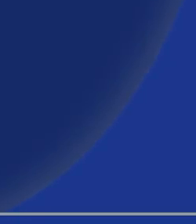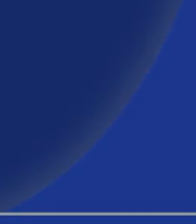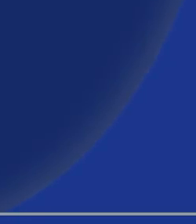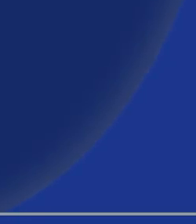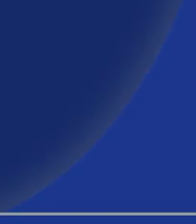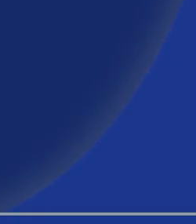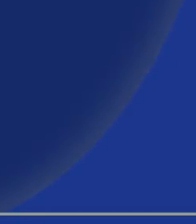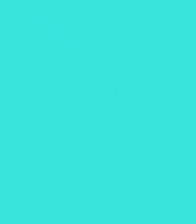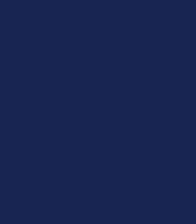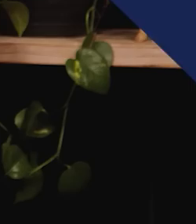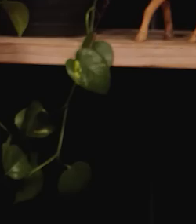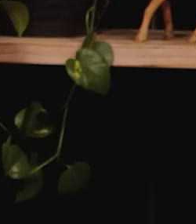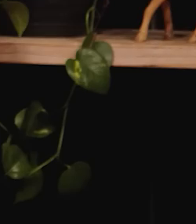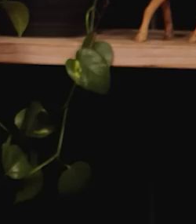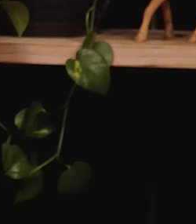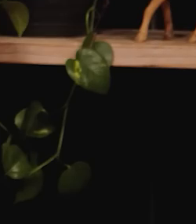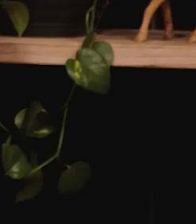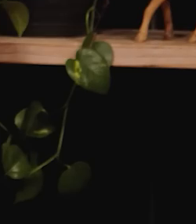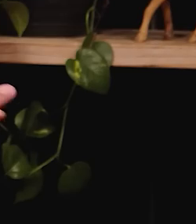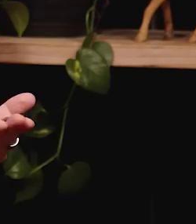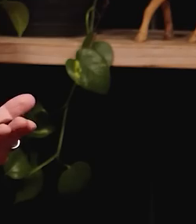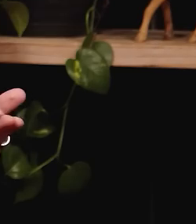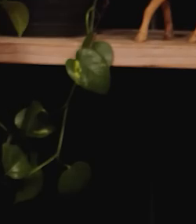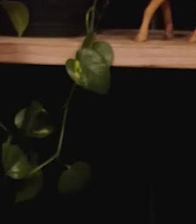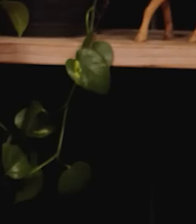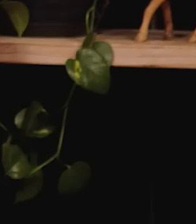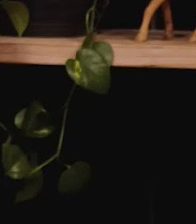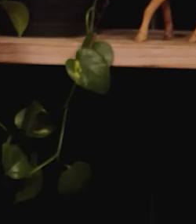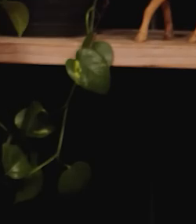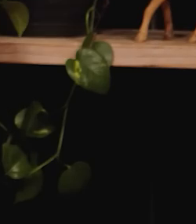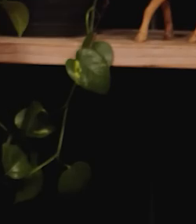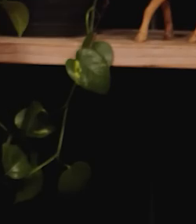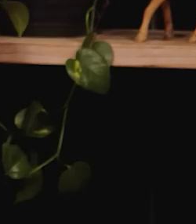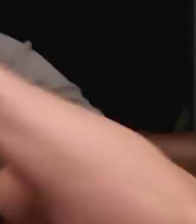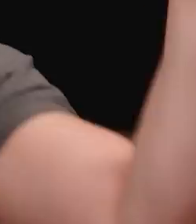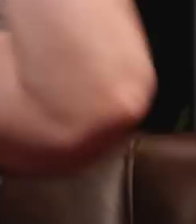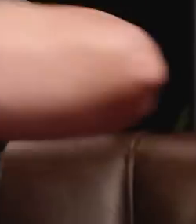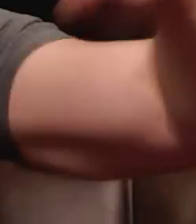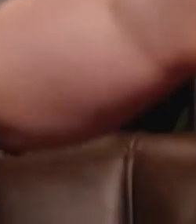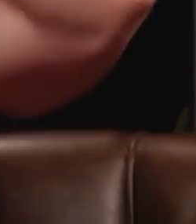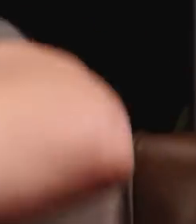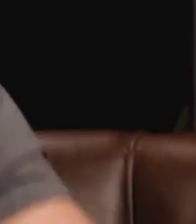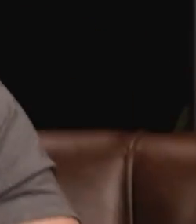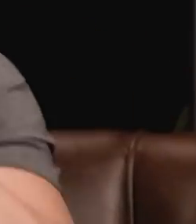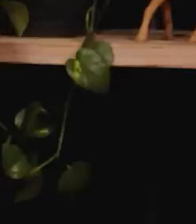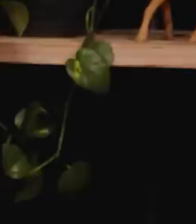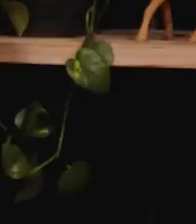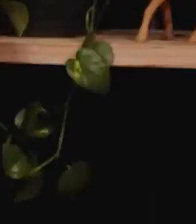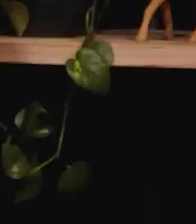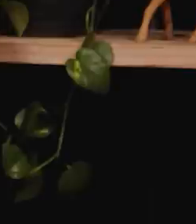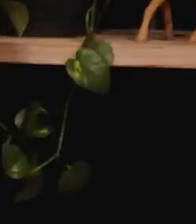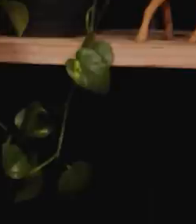50 reais É só você baixar o app do digio ou aqui ó QR Code algum lugar da tela